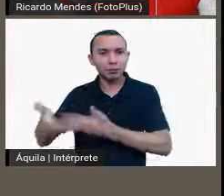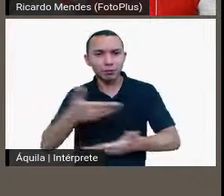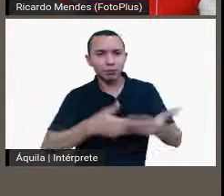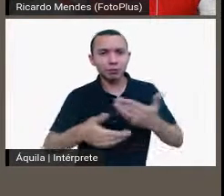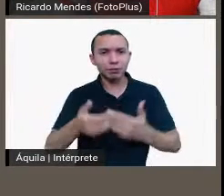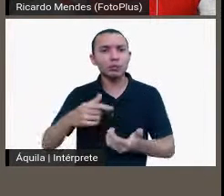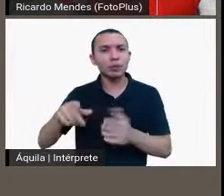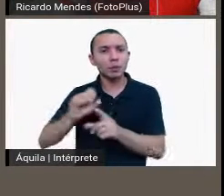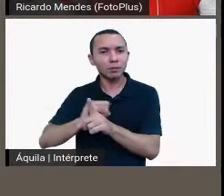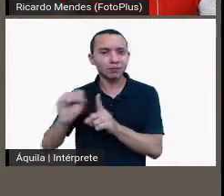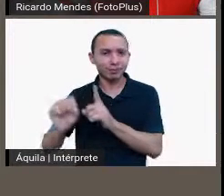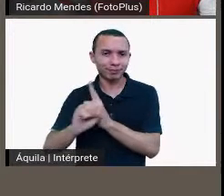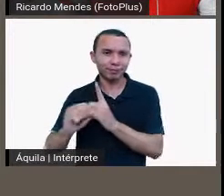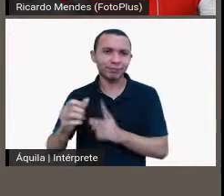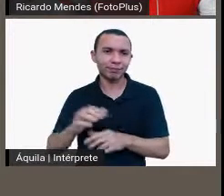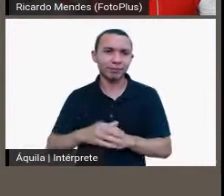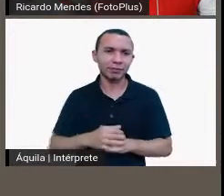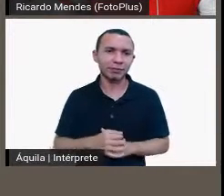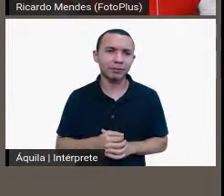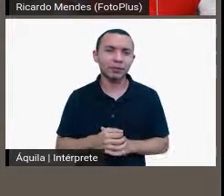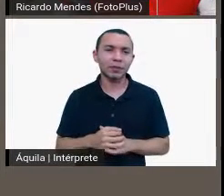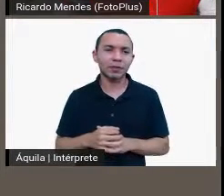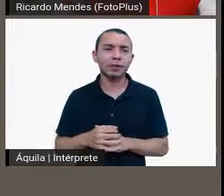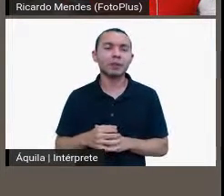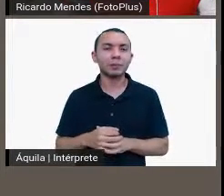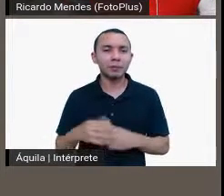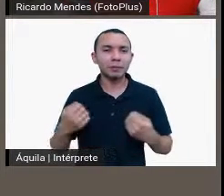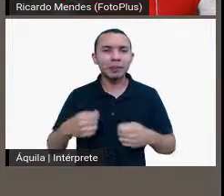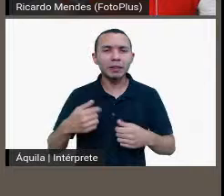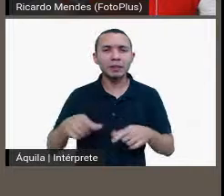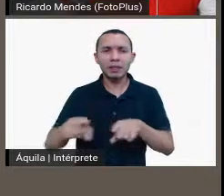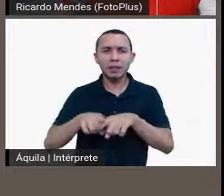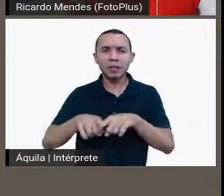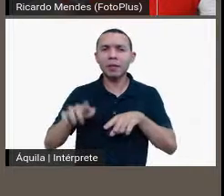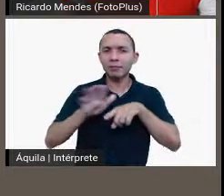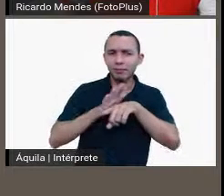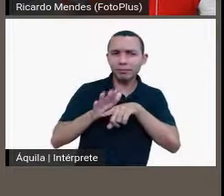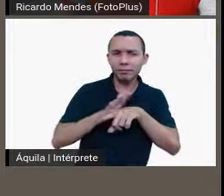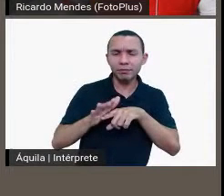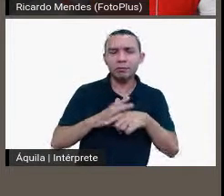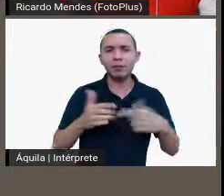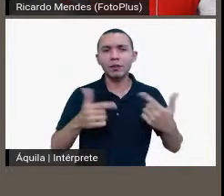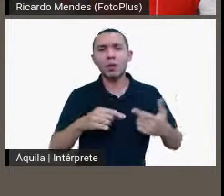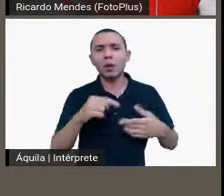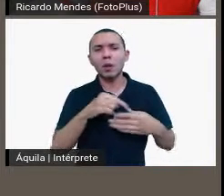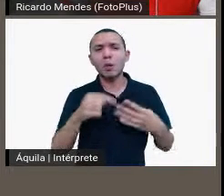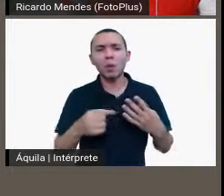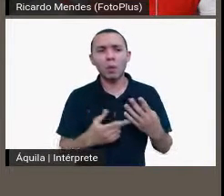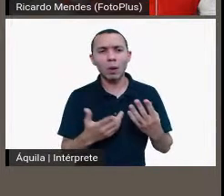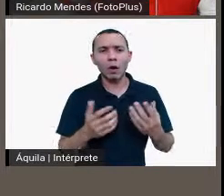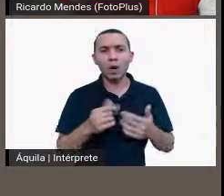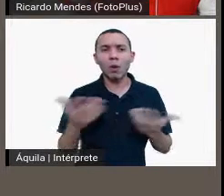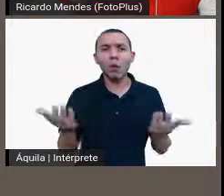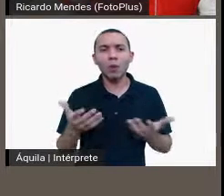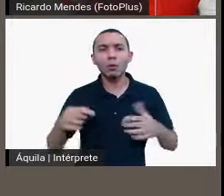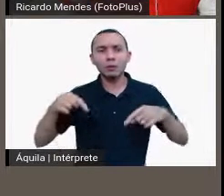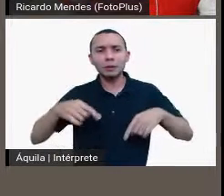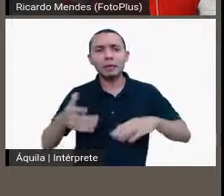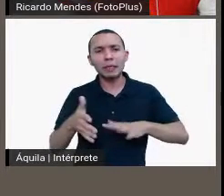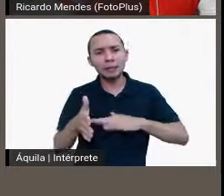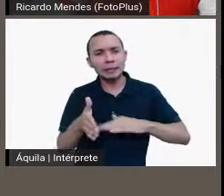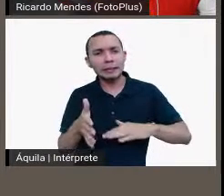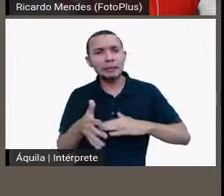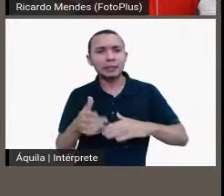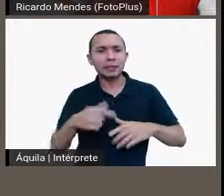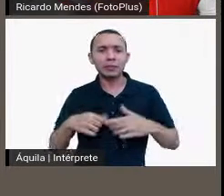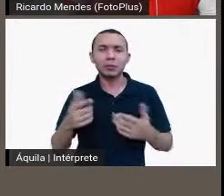social. Essas proposições merecem ainda questionamentos de outra ordem. Quais manifestações da modernidade estamos à procura? Uma ruptura